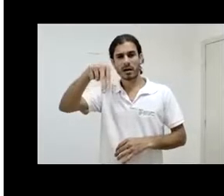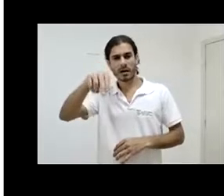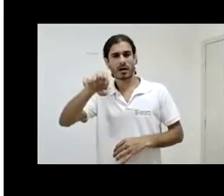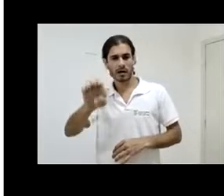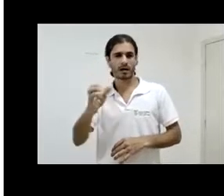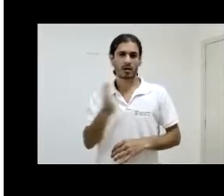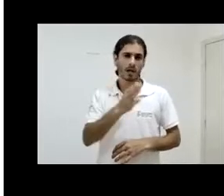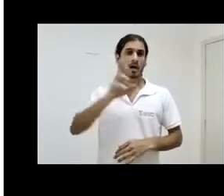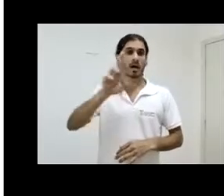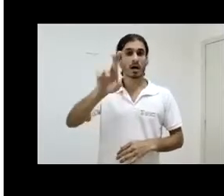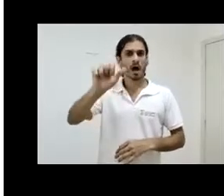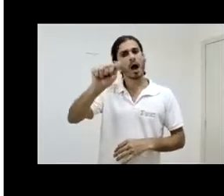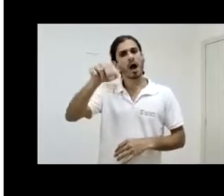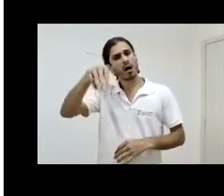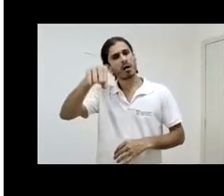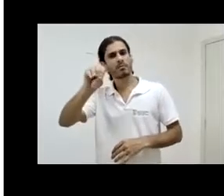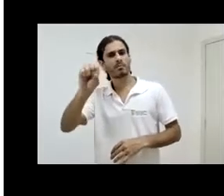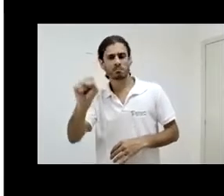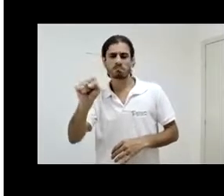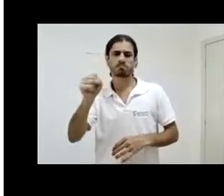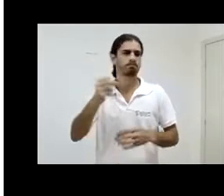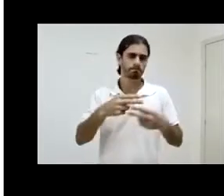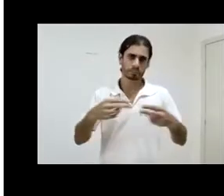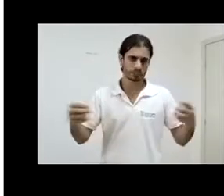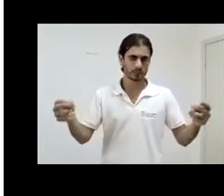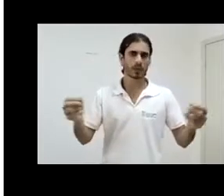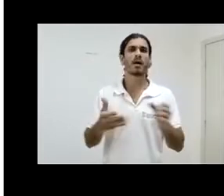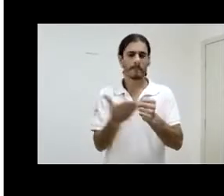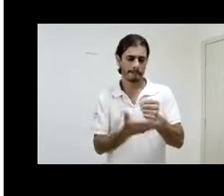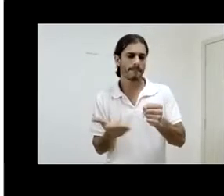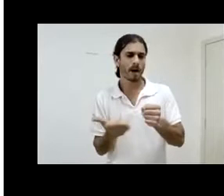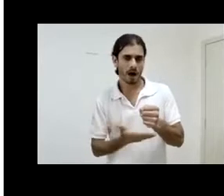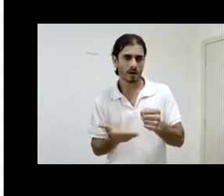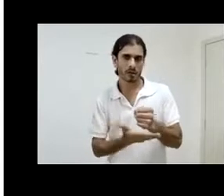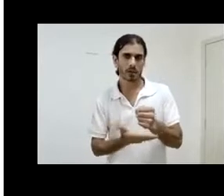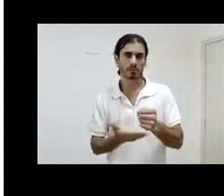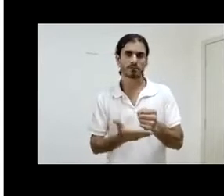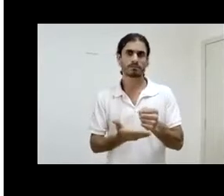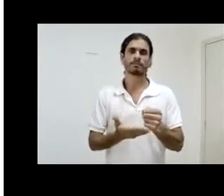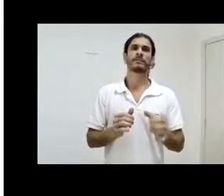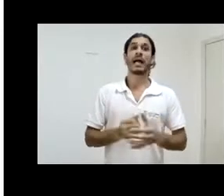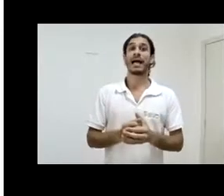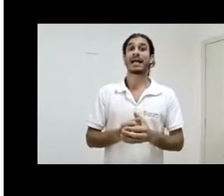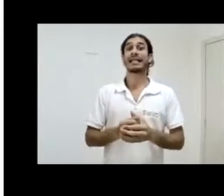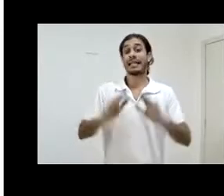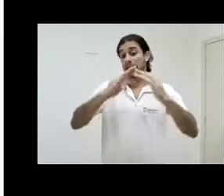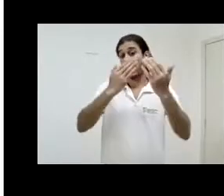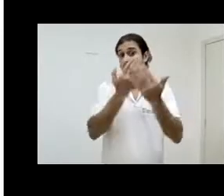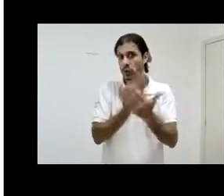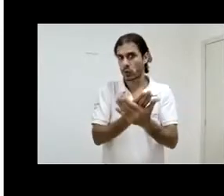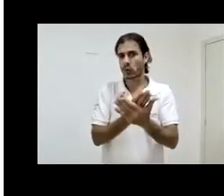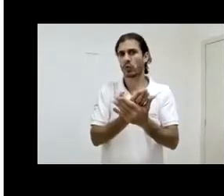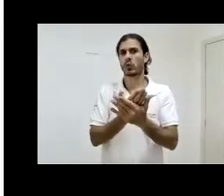do indivíduo e também a concepção de escola unitária, né, que Ramos diz que a escola unitária, ela tem como princípio